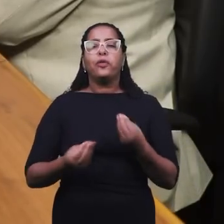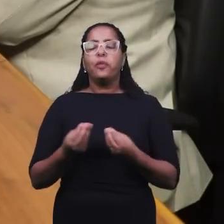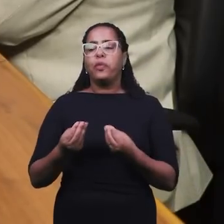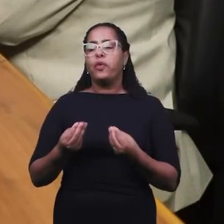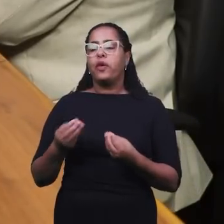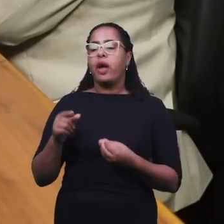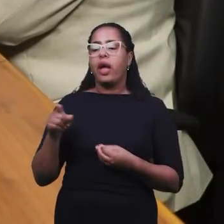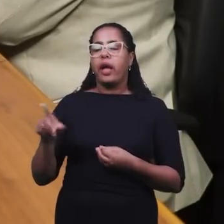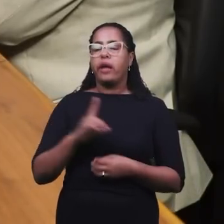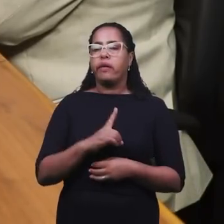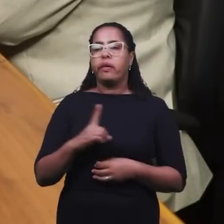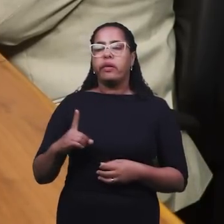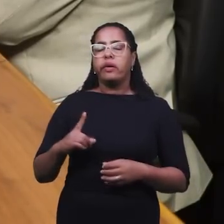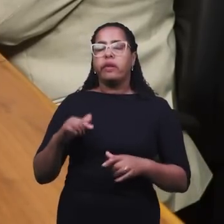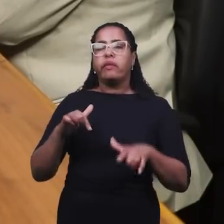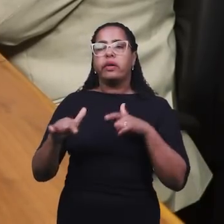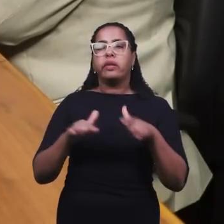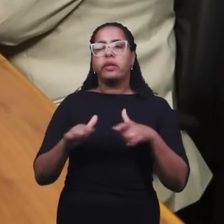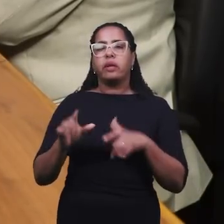ser levantado. Agora,